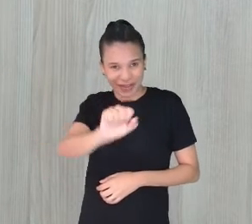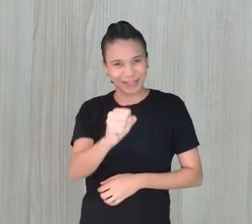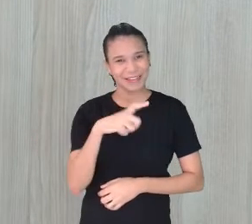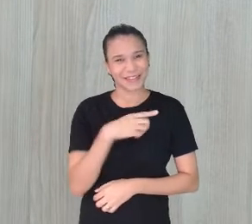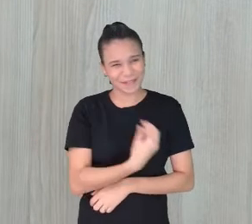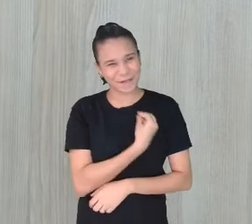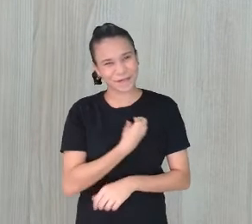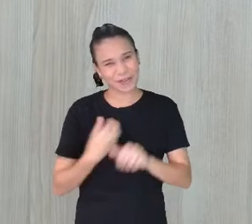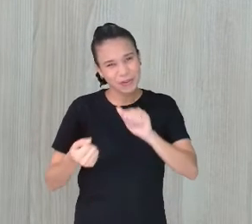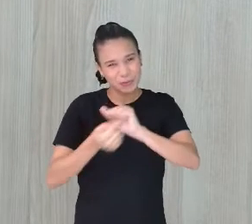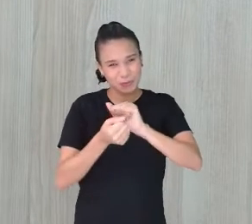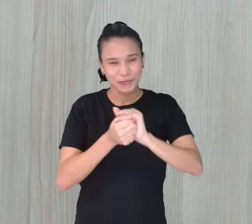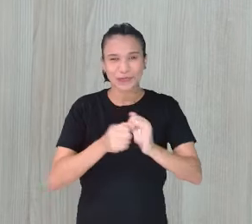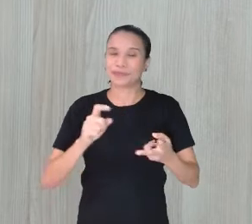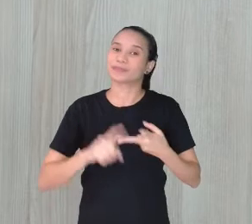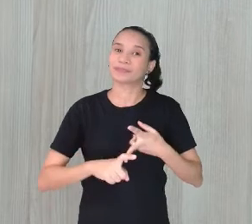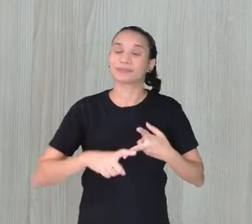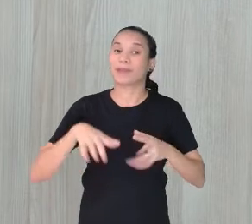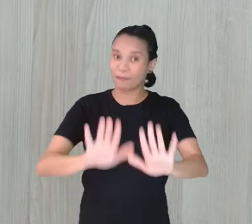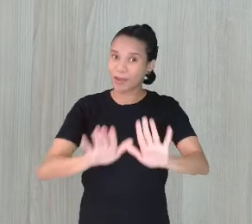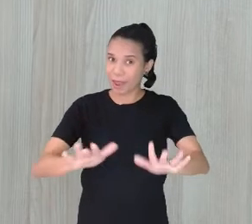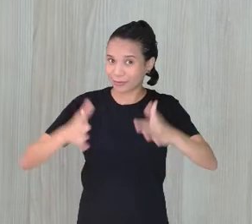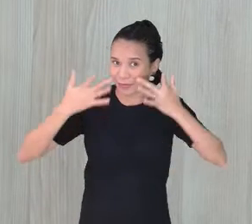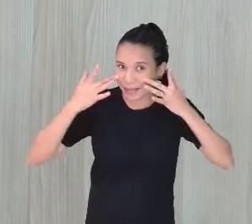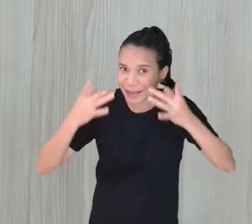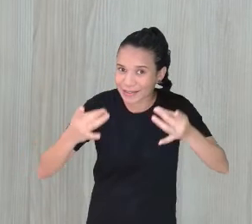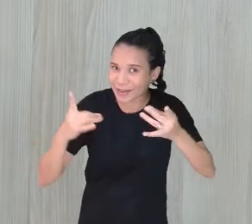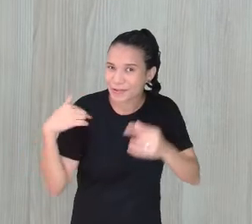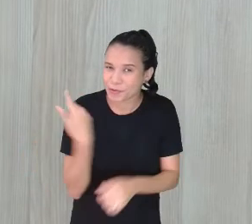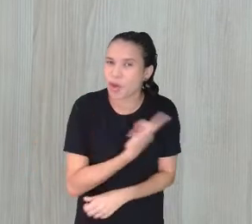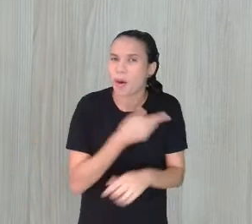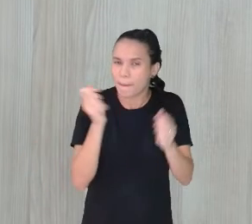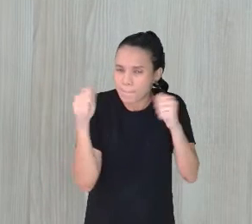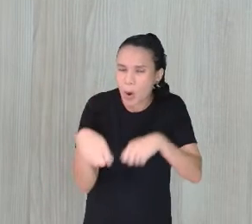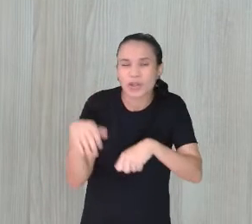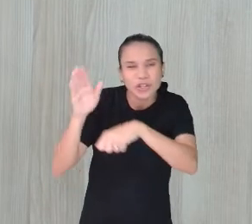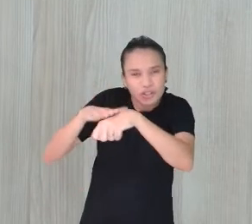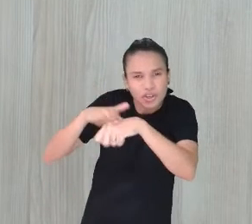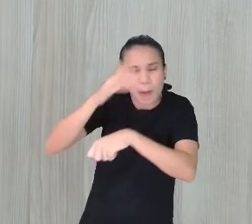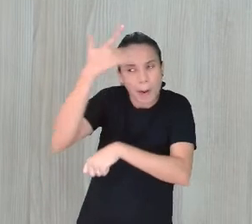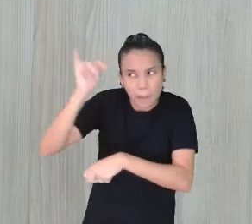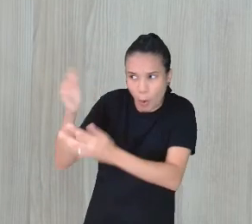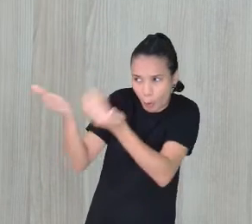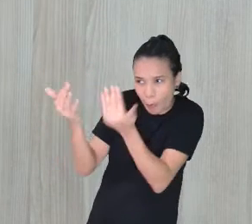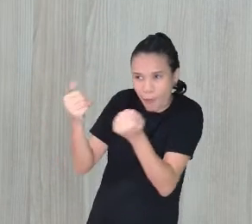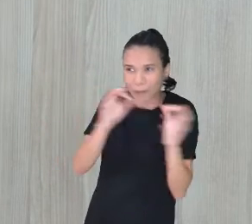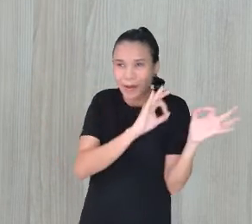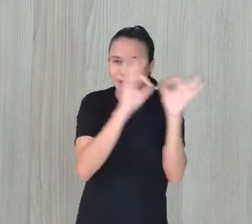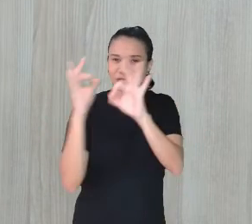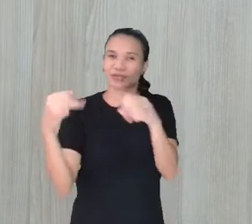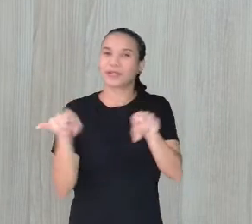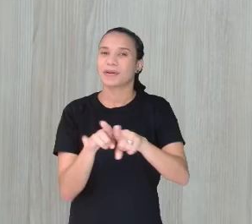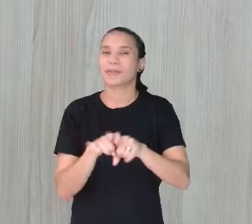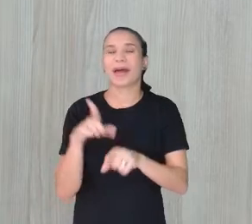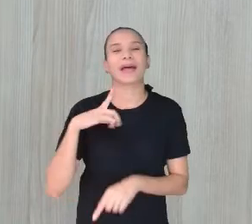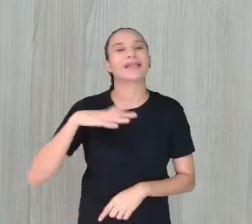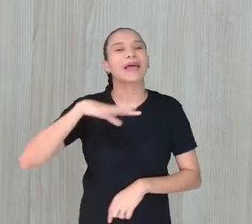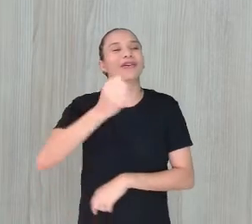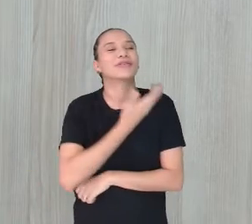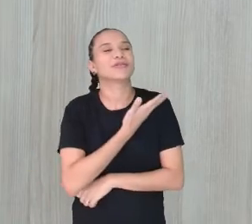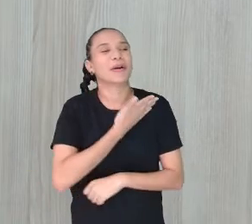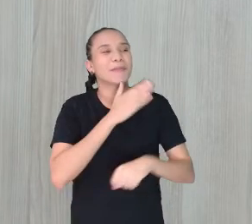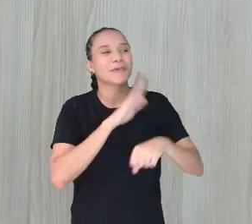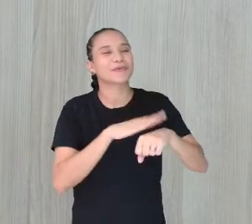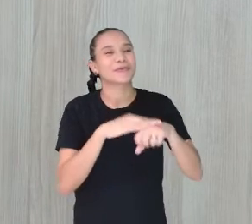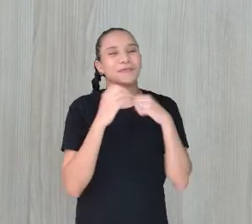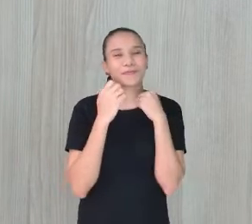Pedro? Jonas, fica aí ligado e manda o pessoal se ligar também. Vai, pega aí teus colegas,